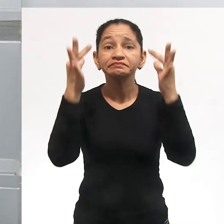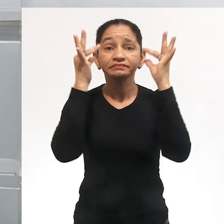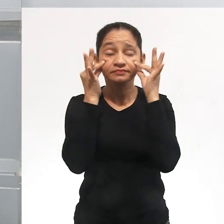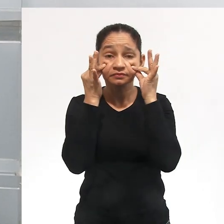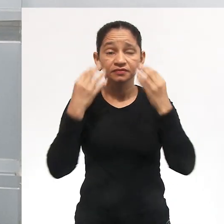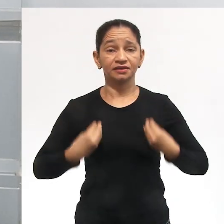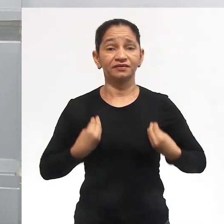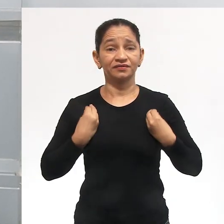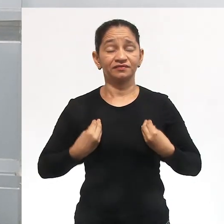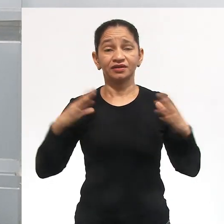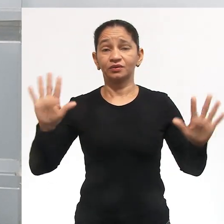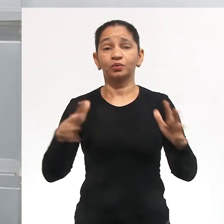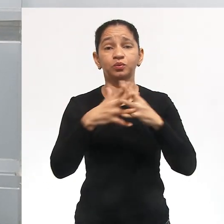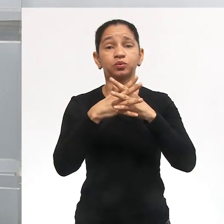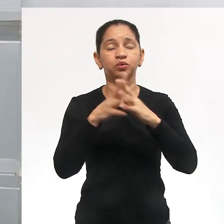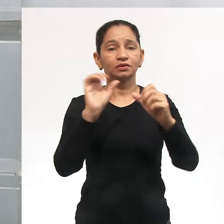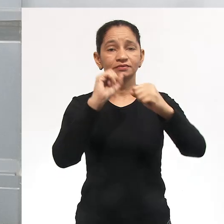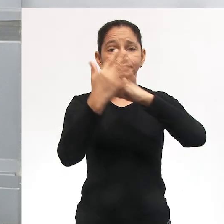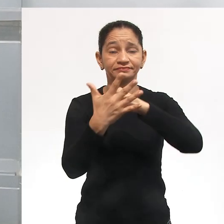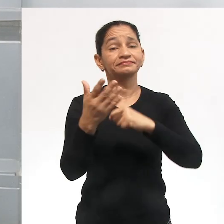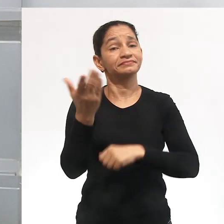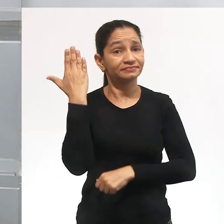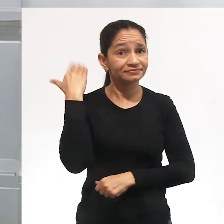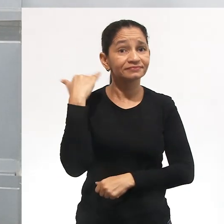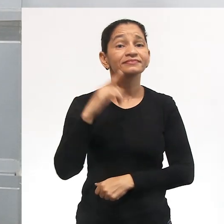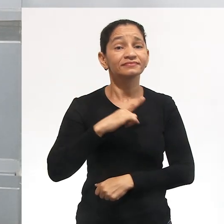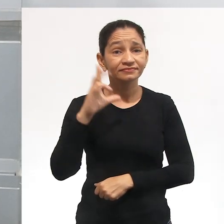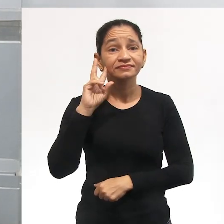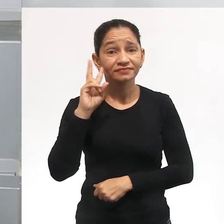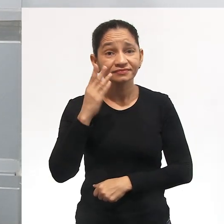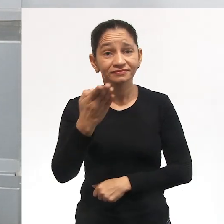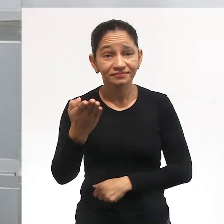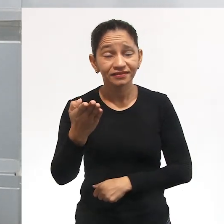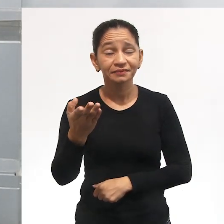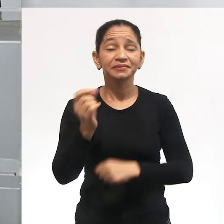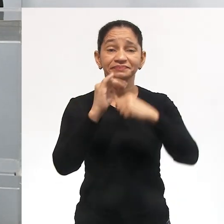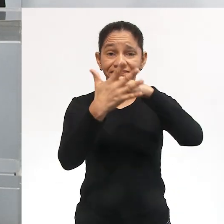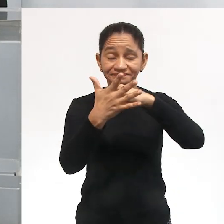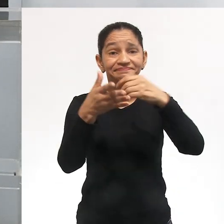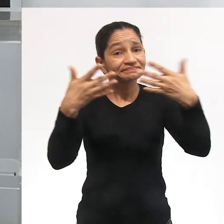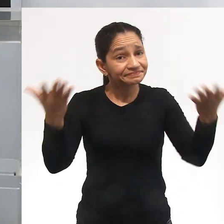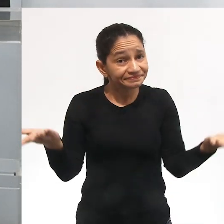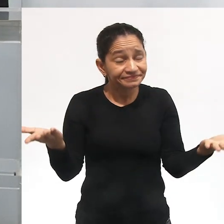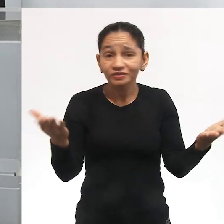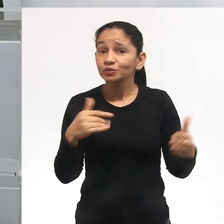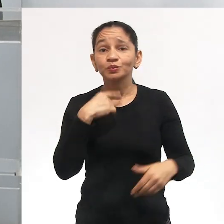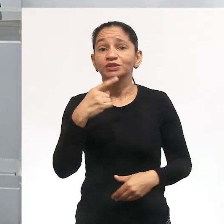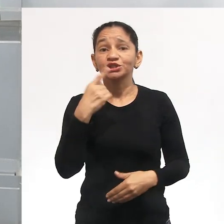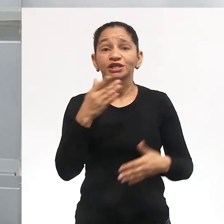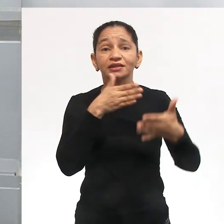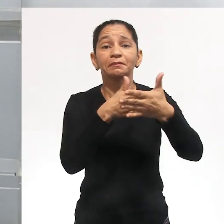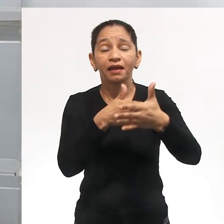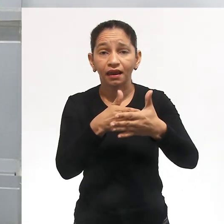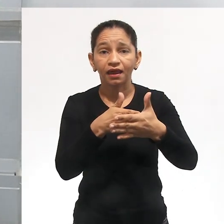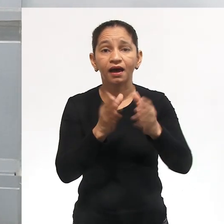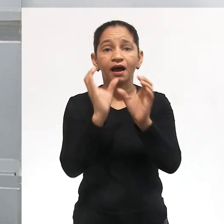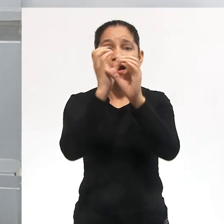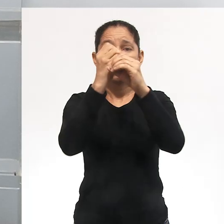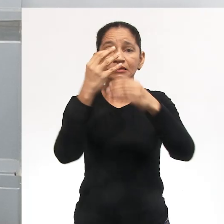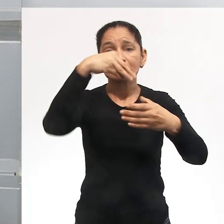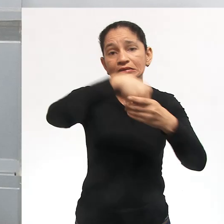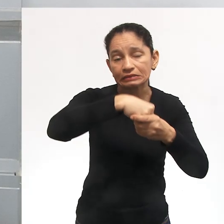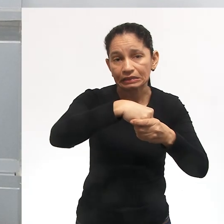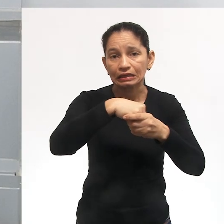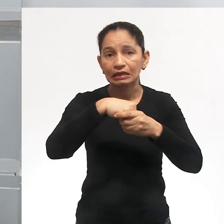ia vivendo aquele caos, né? Então, a gente pode entender a ciência na prática, porque ela não vai se limitar